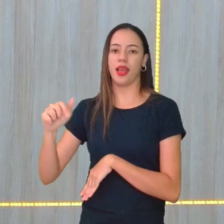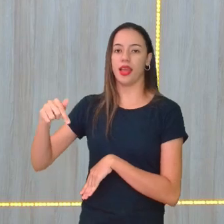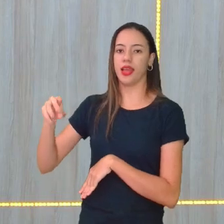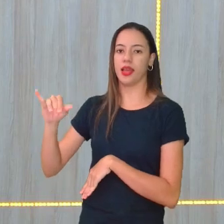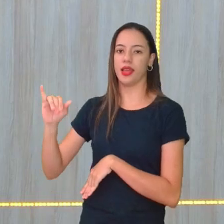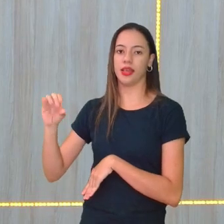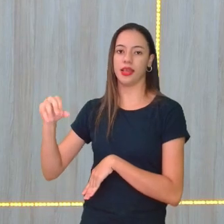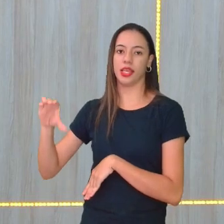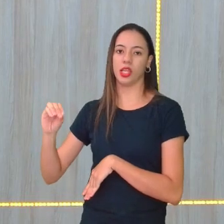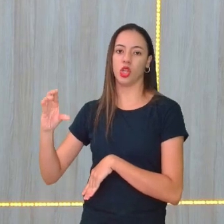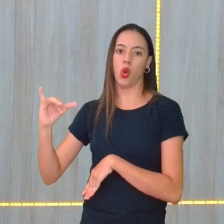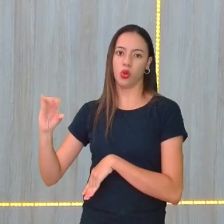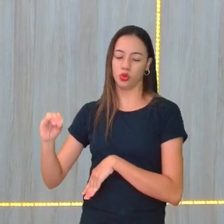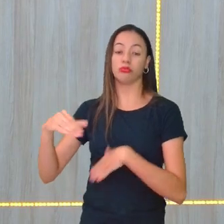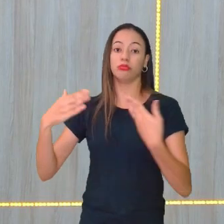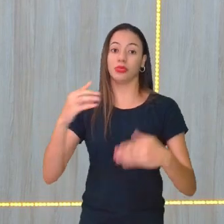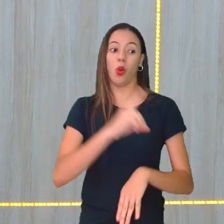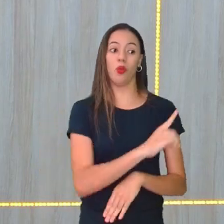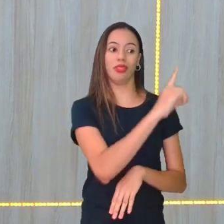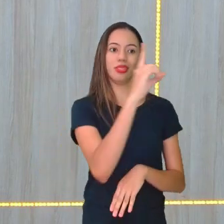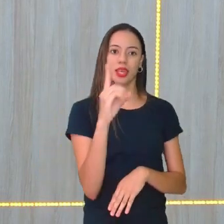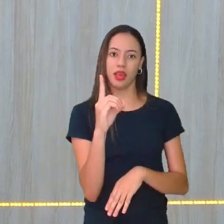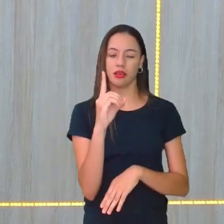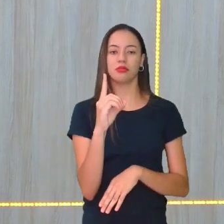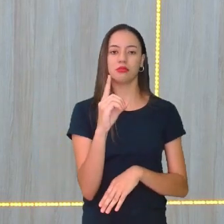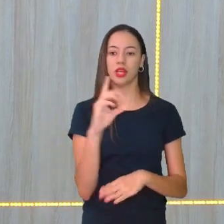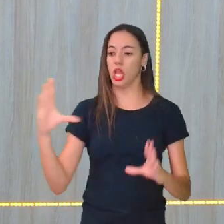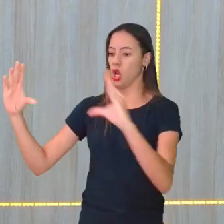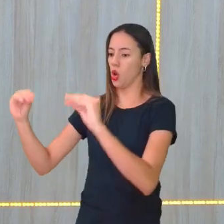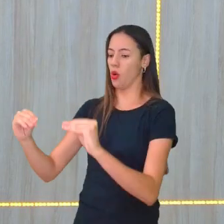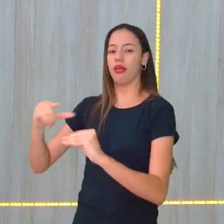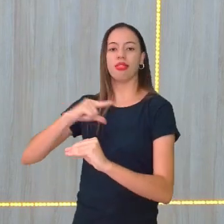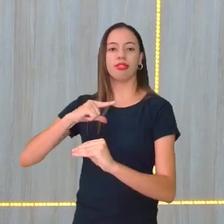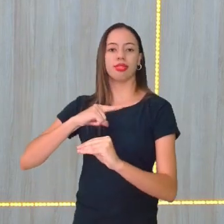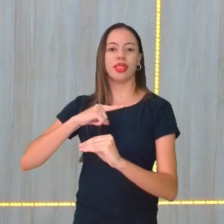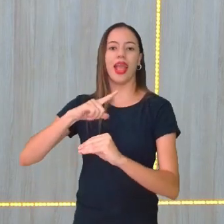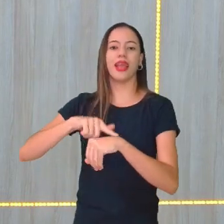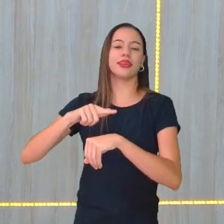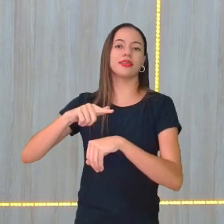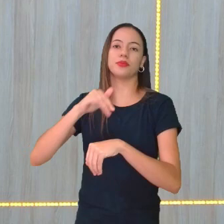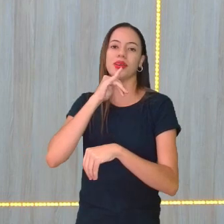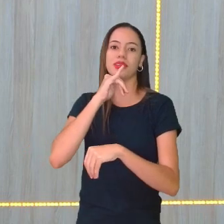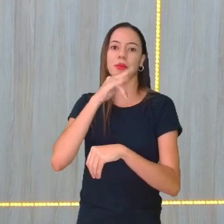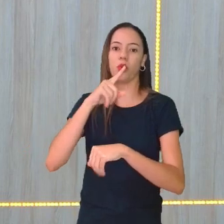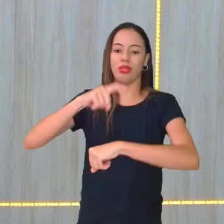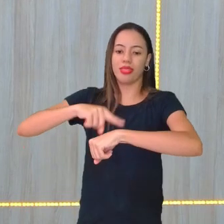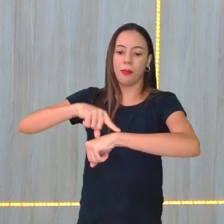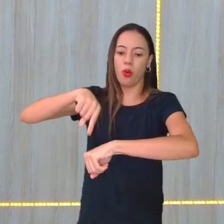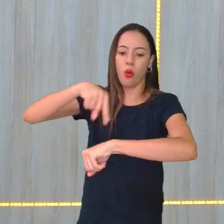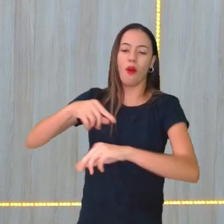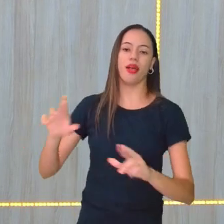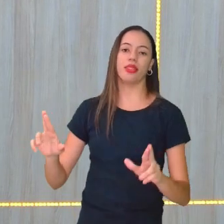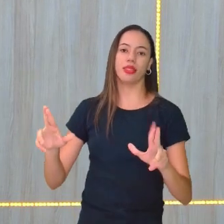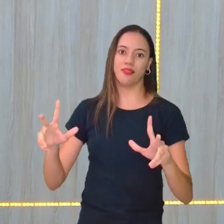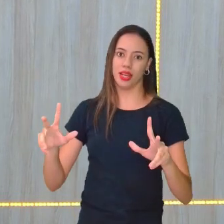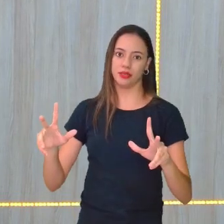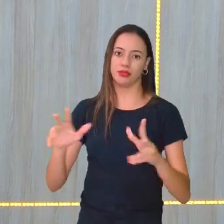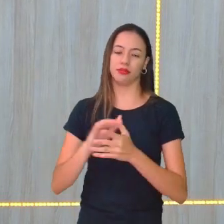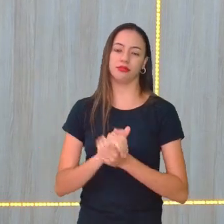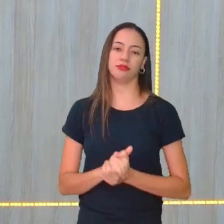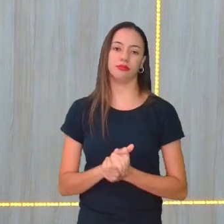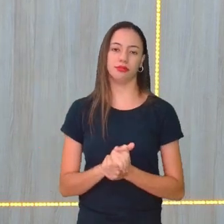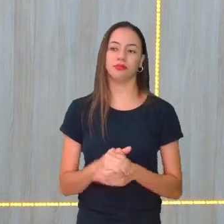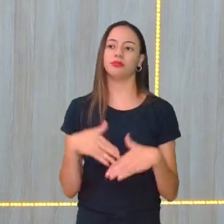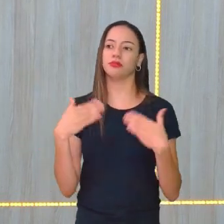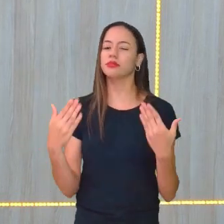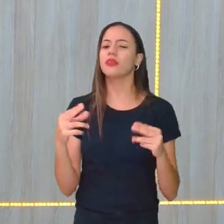têm uma duração diferente. No equinócio, dia e noite ele tem a mesma duração, certo? Então, isso